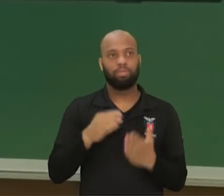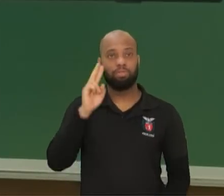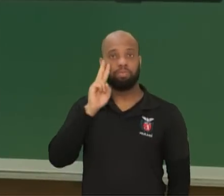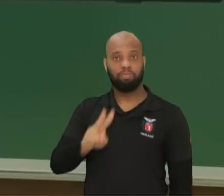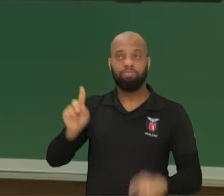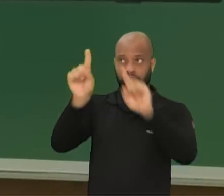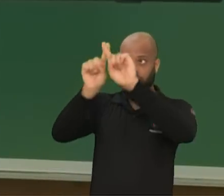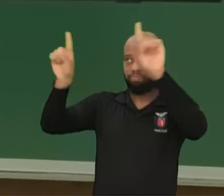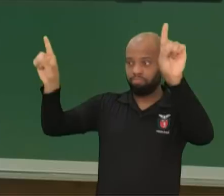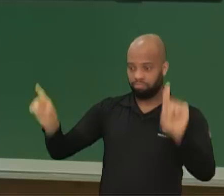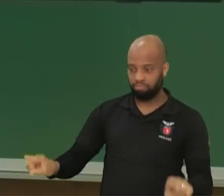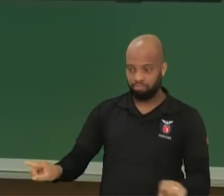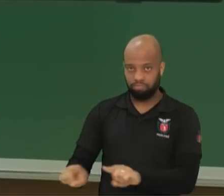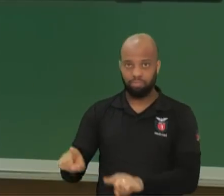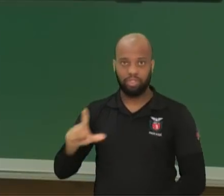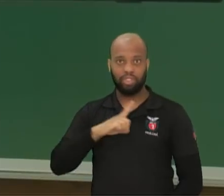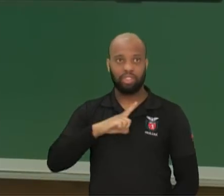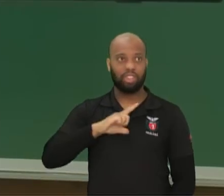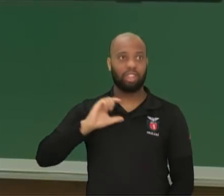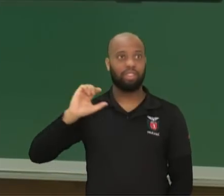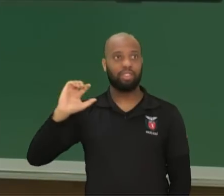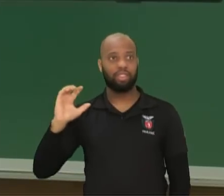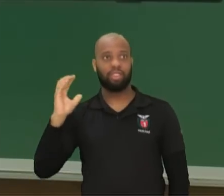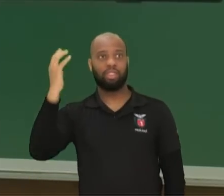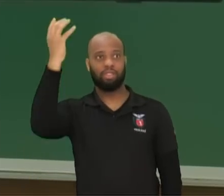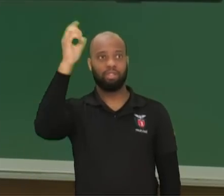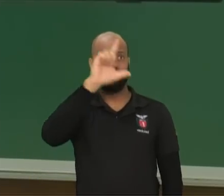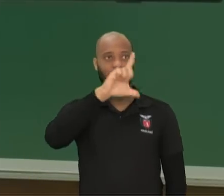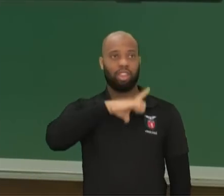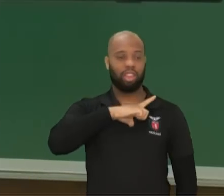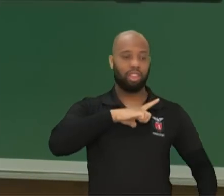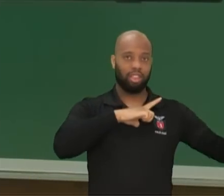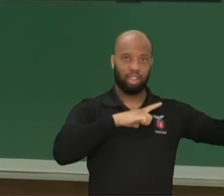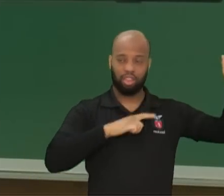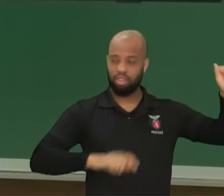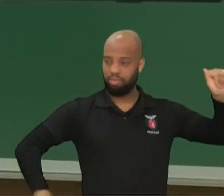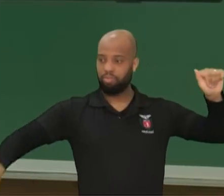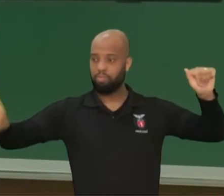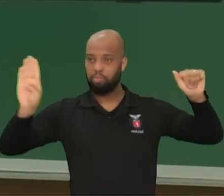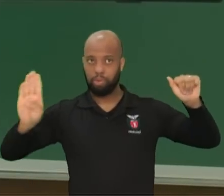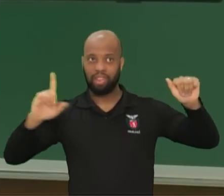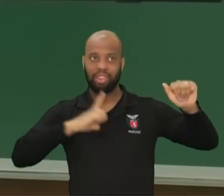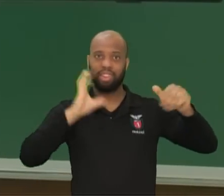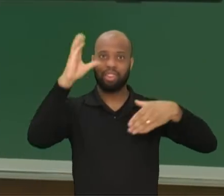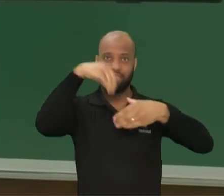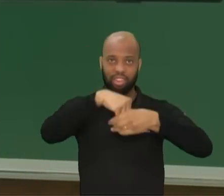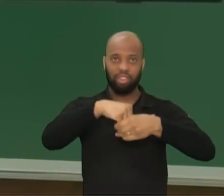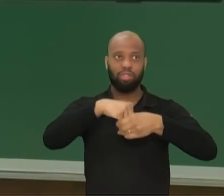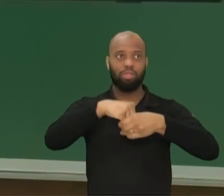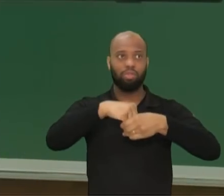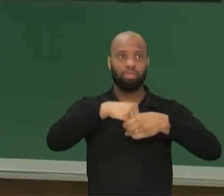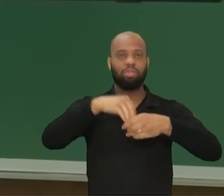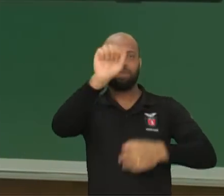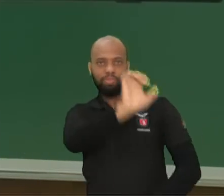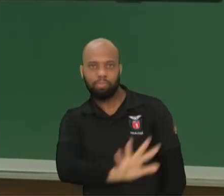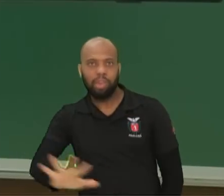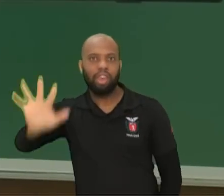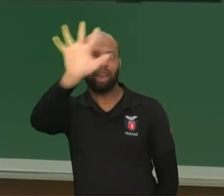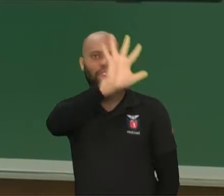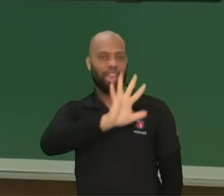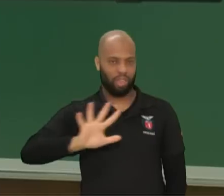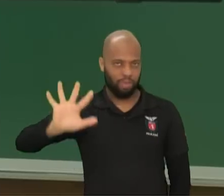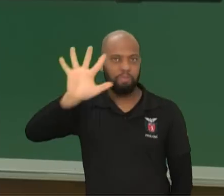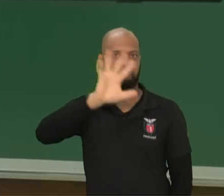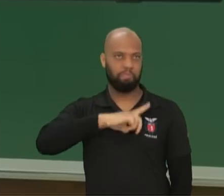aqui, pessoal, nós temos o nosso evento, certo? O nosso evento A e o evento B, que ele está dentro do nosso conjunto aqui